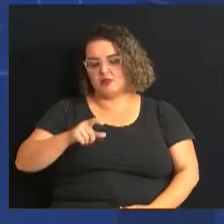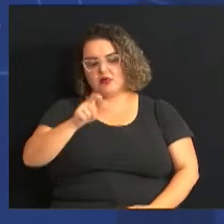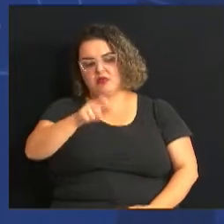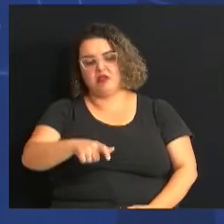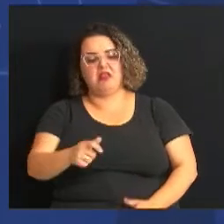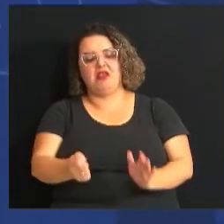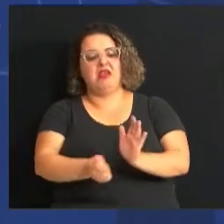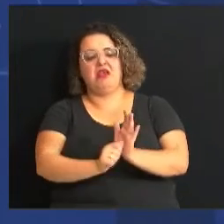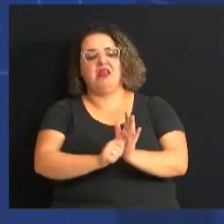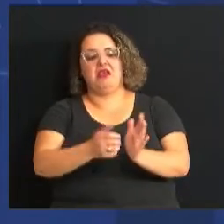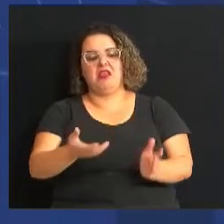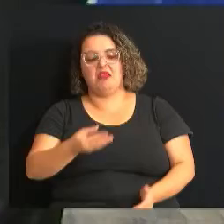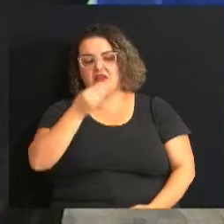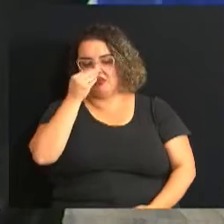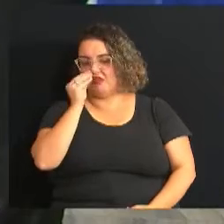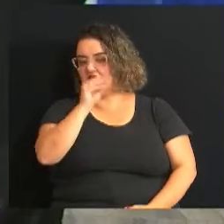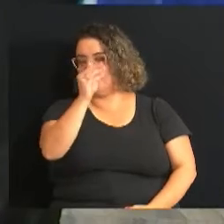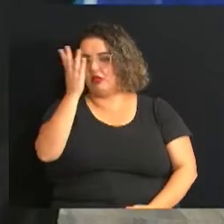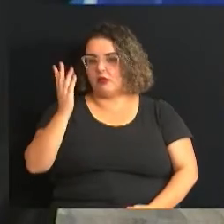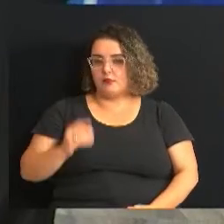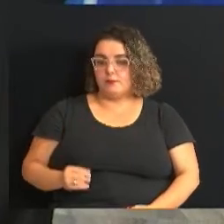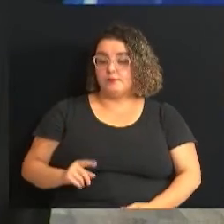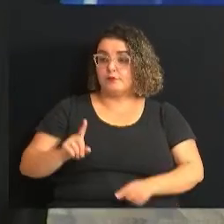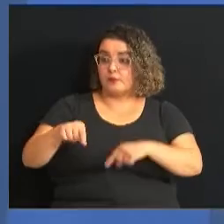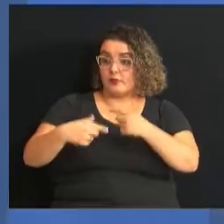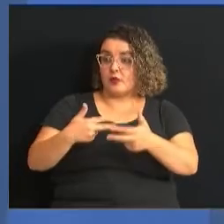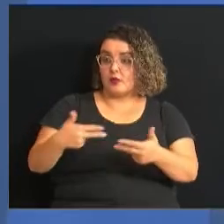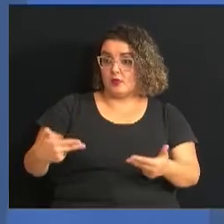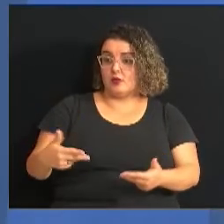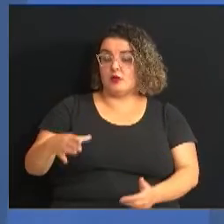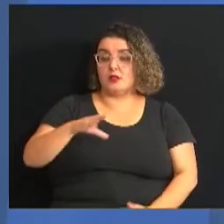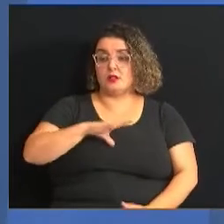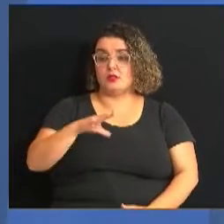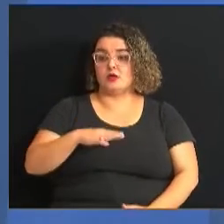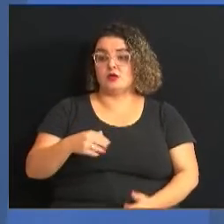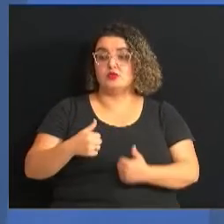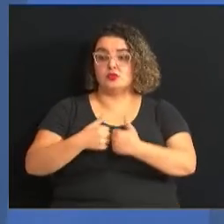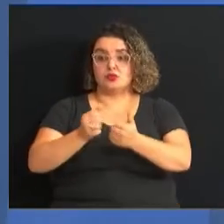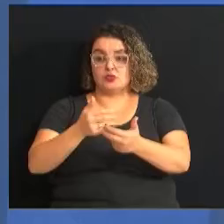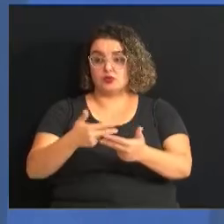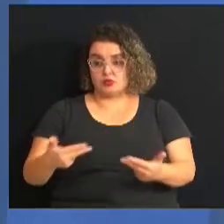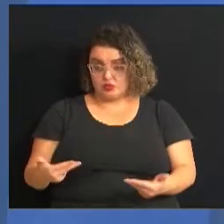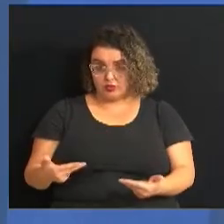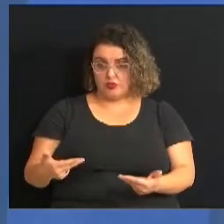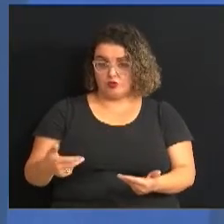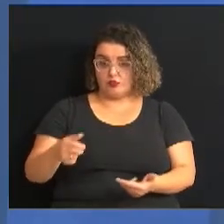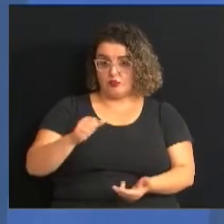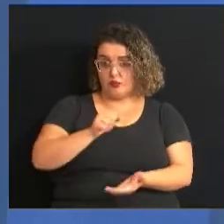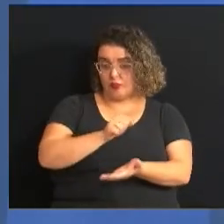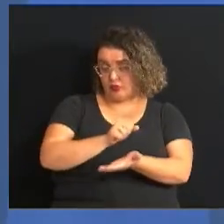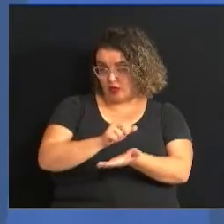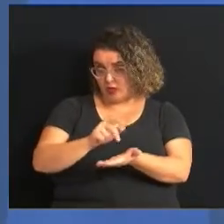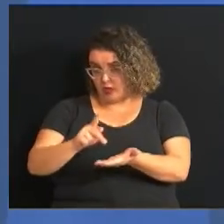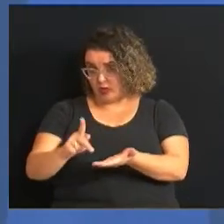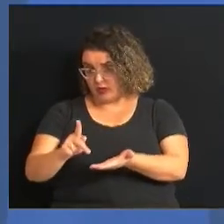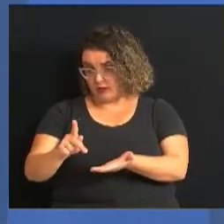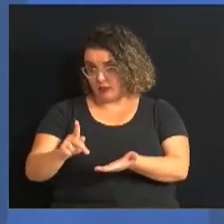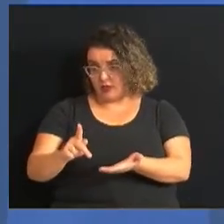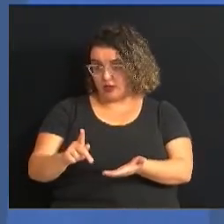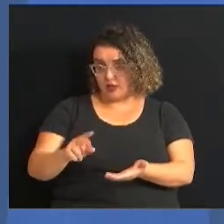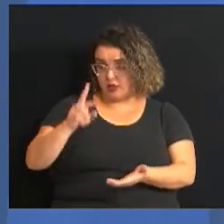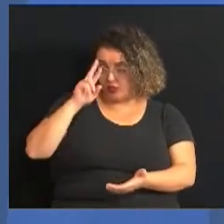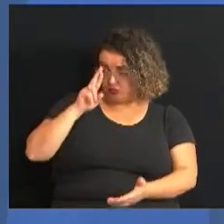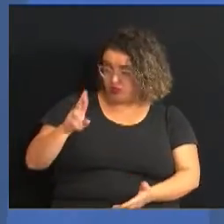adicto. Outra questão importante na cidade é a questão do transporte por aplicativo. E o senhor apresentou